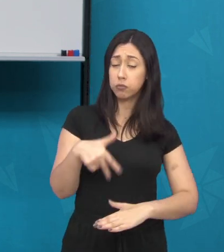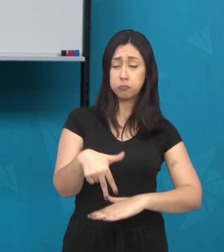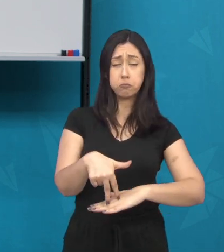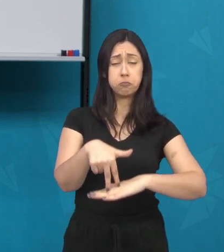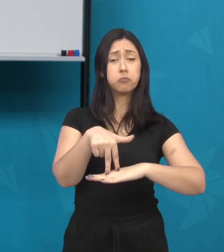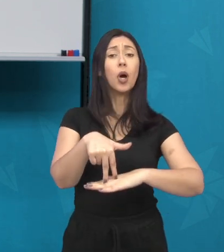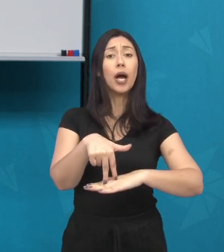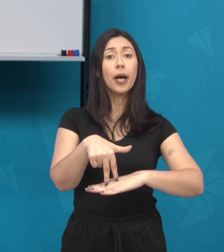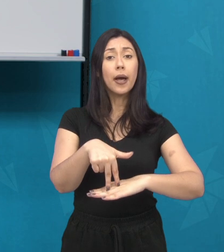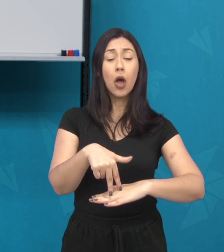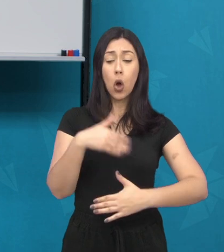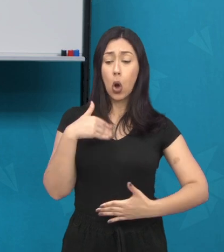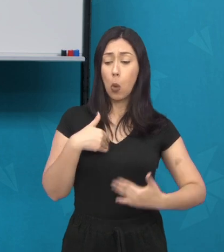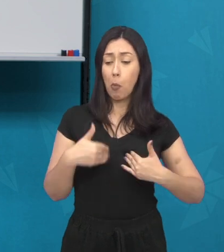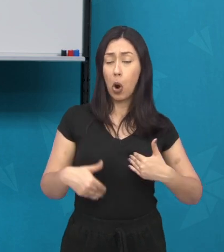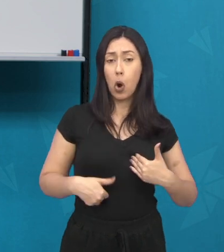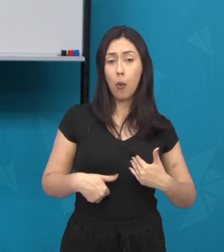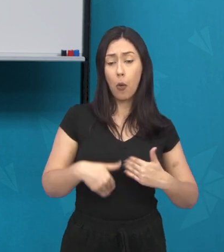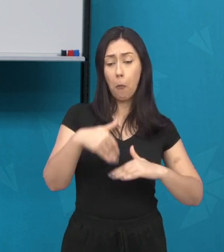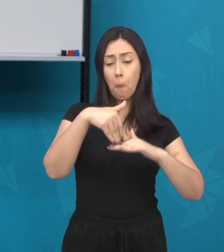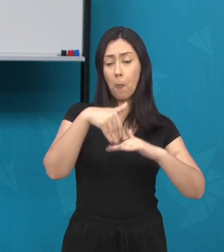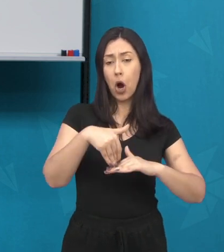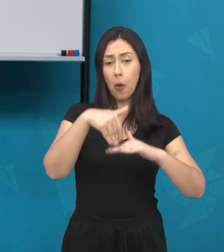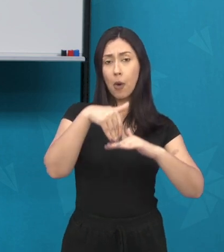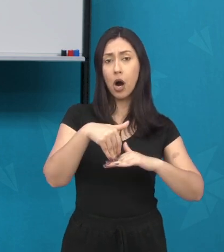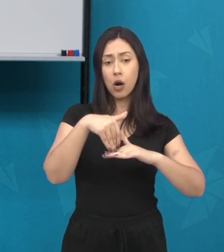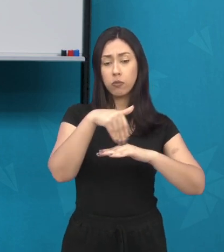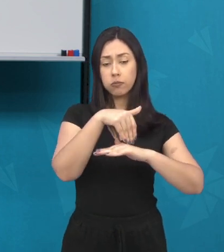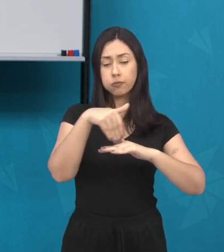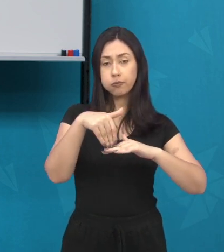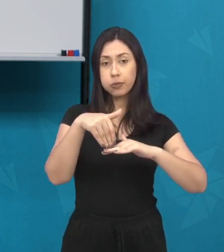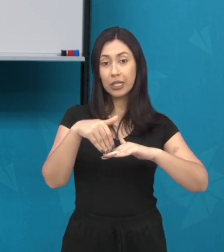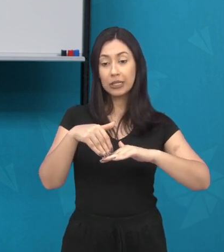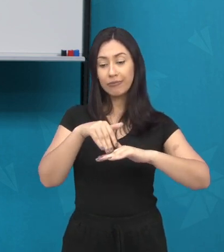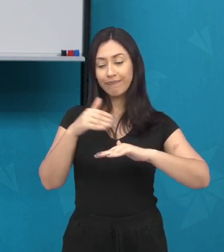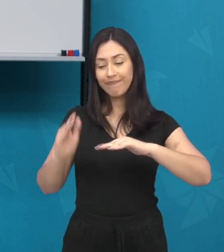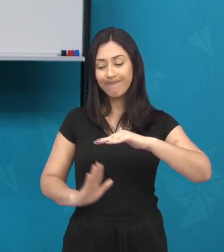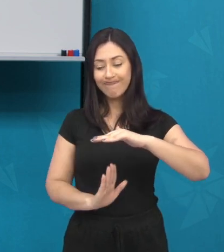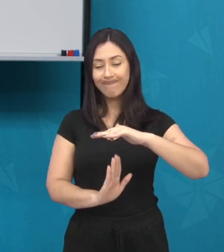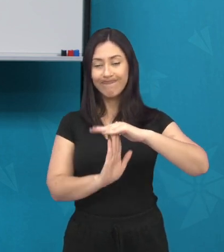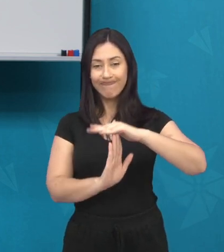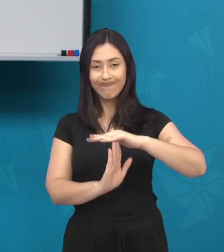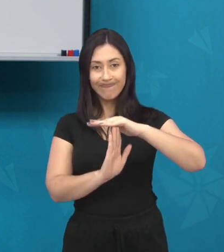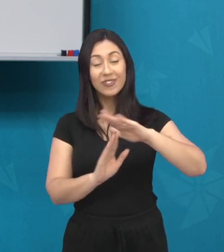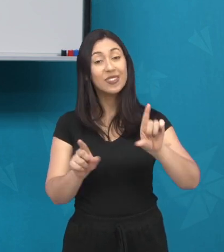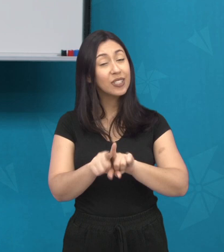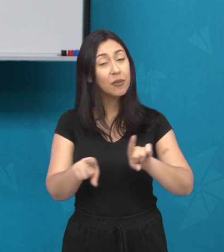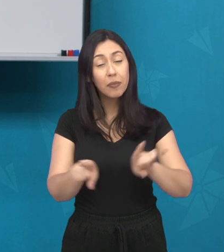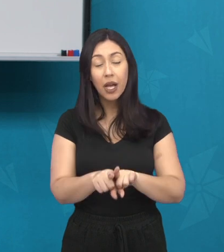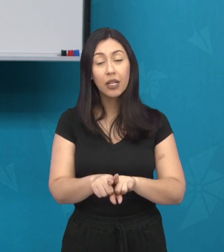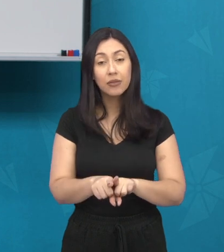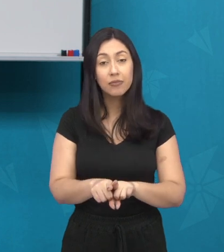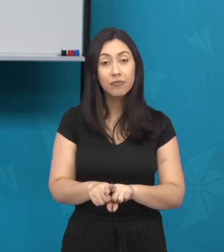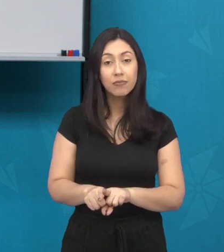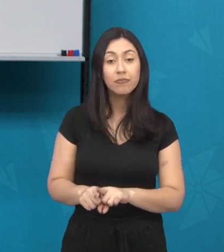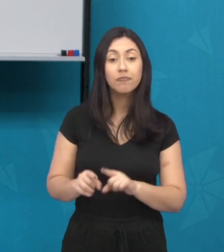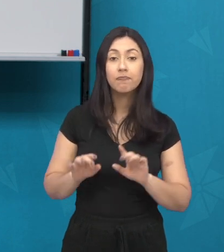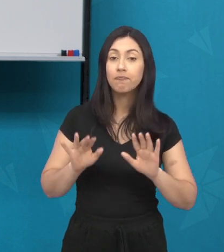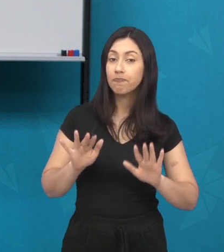chão eu aplico uma força de contato no chão e o chão aplica uma força de contato sobre mim e assim